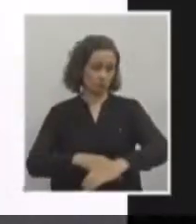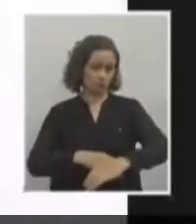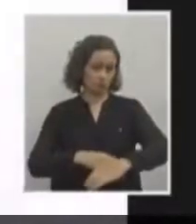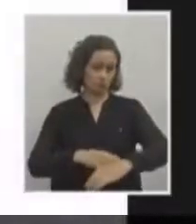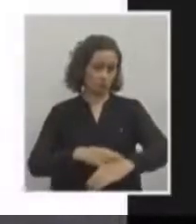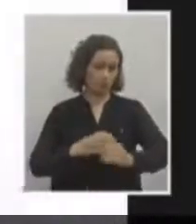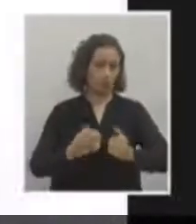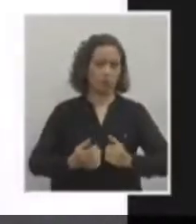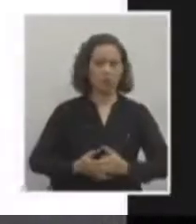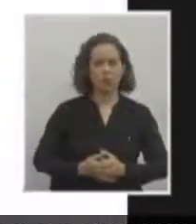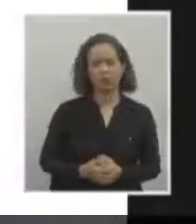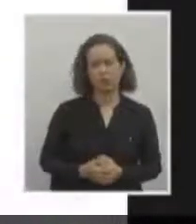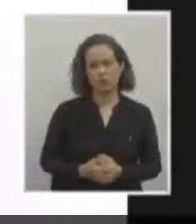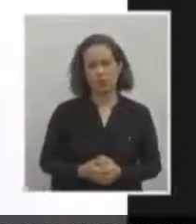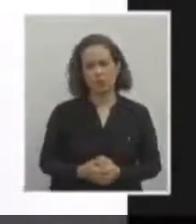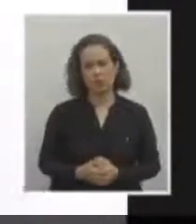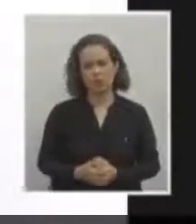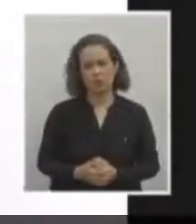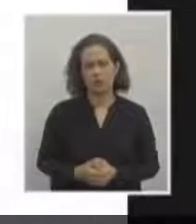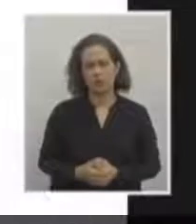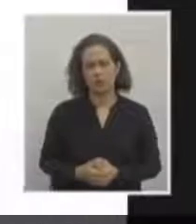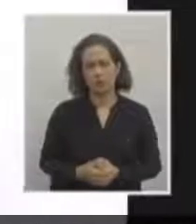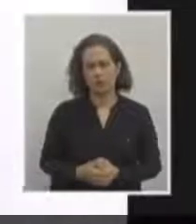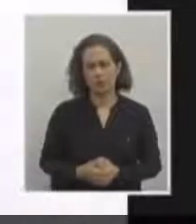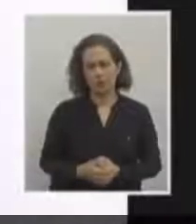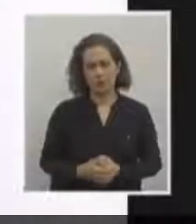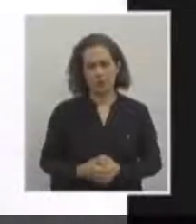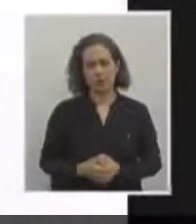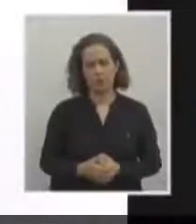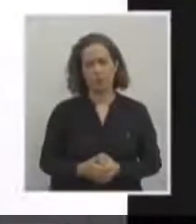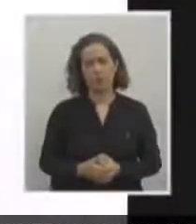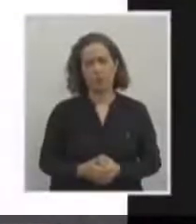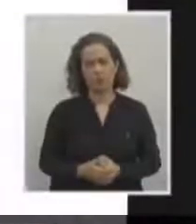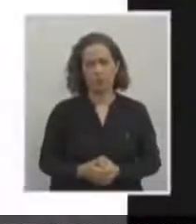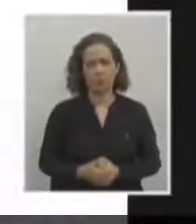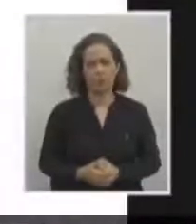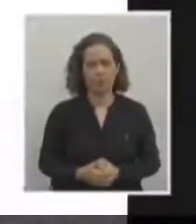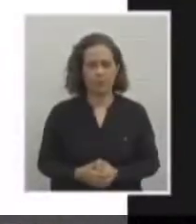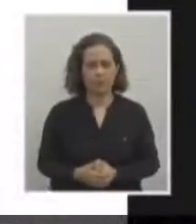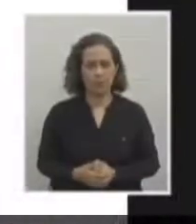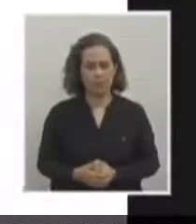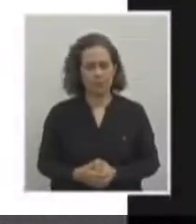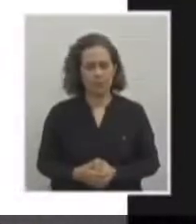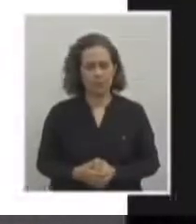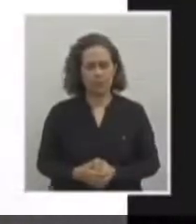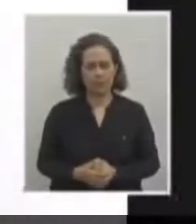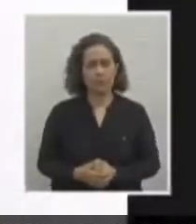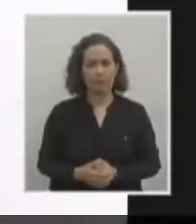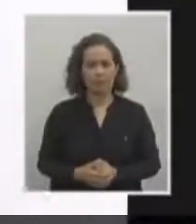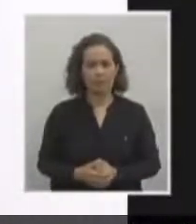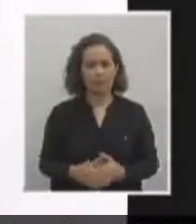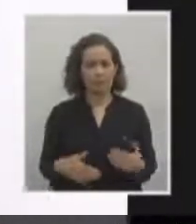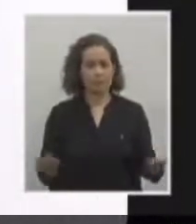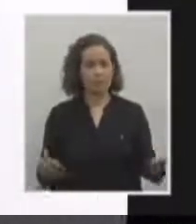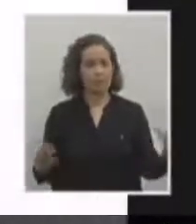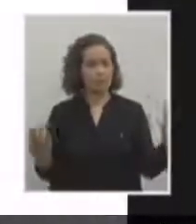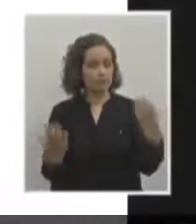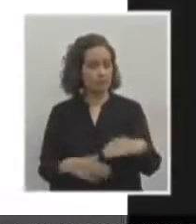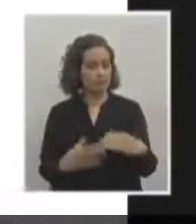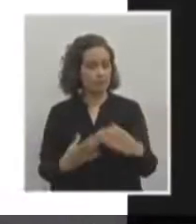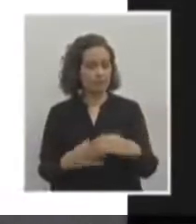à terminalidade, o encerramento da LC 100, em que o Supremo determinou à primeira vista que fizesse concurso para todas aquelas situações